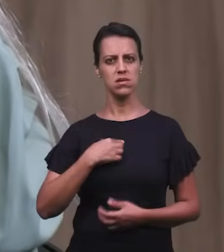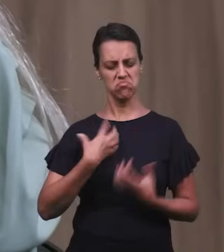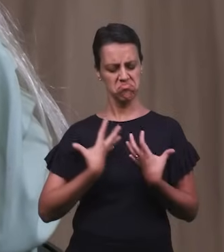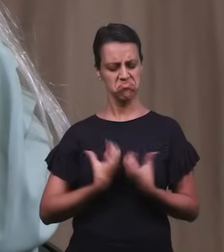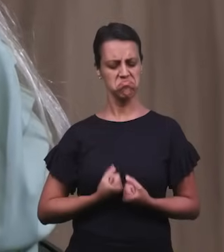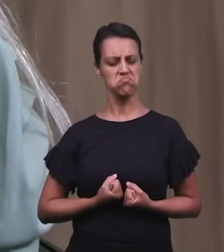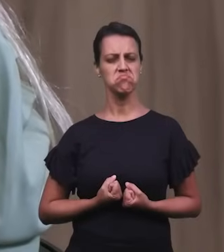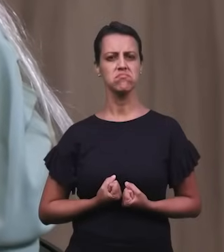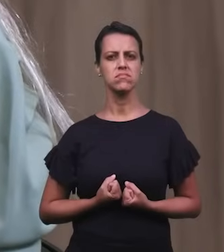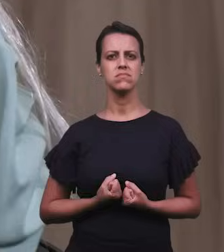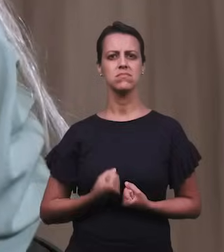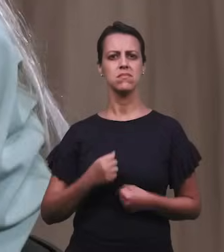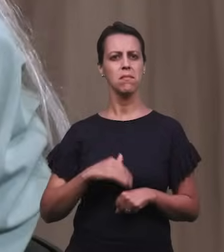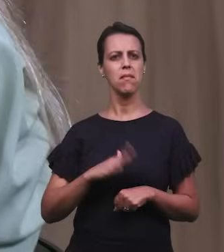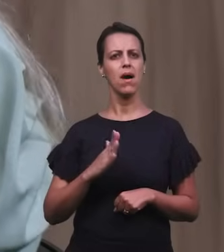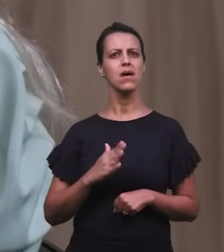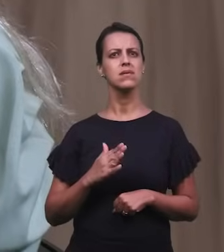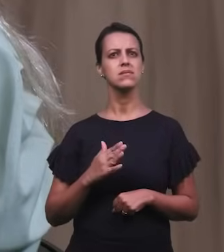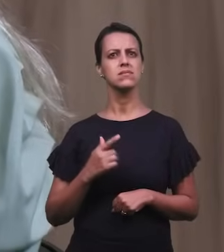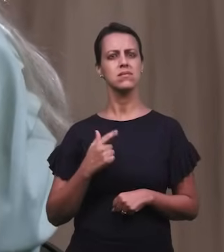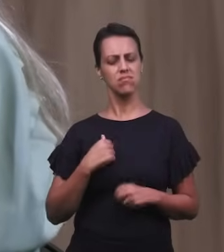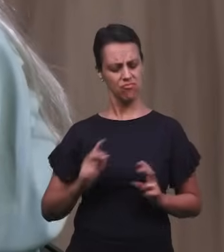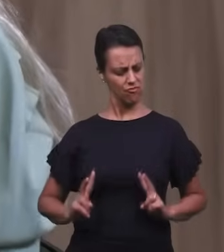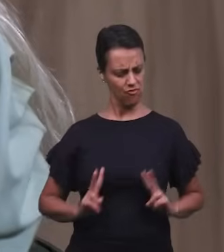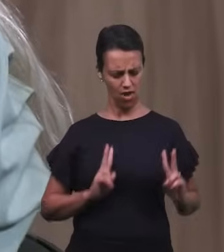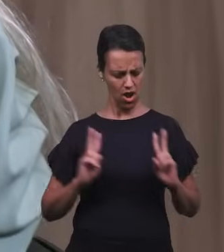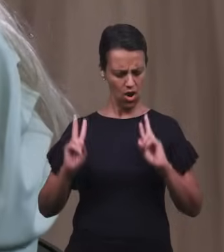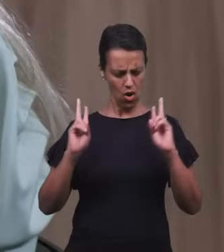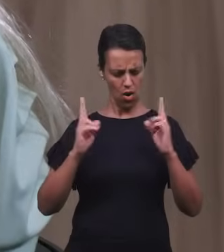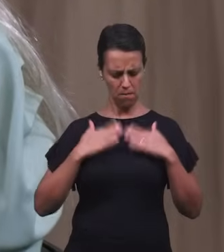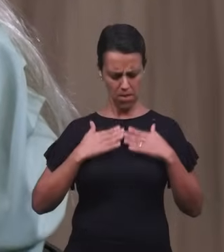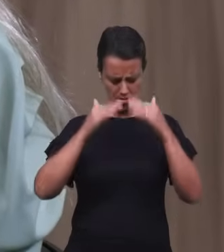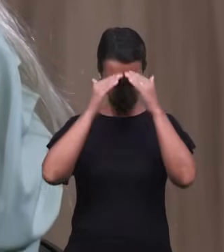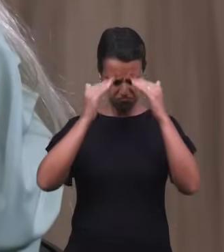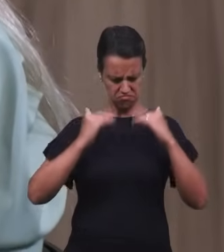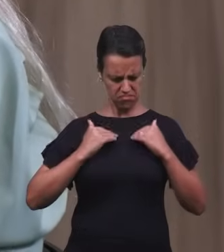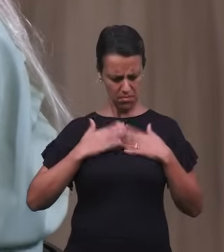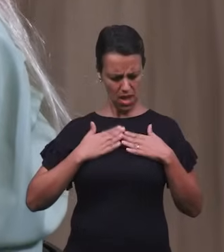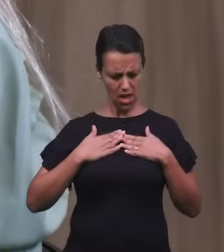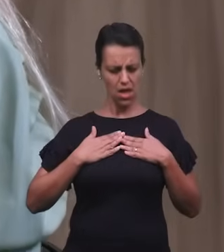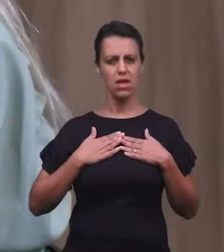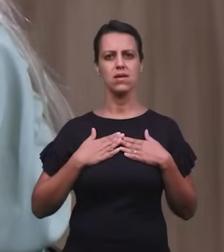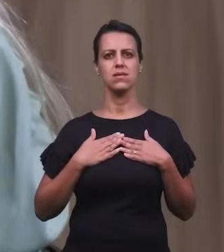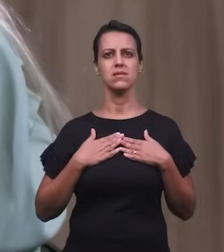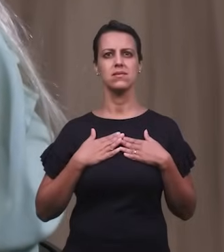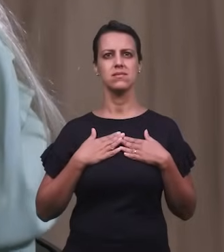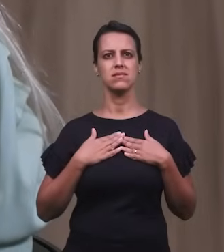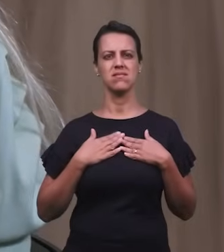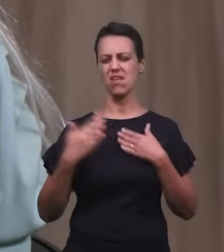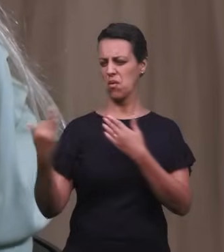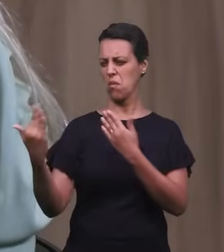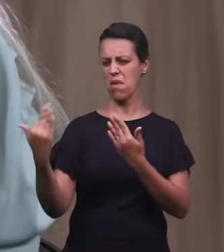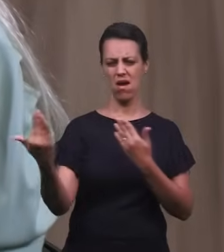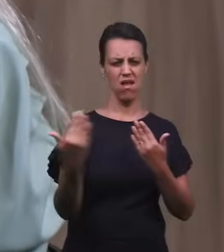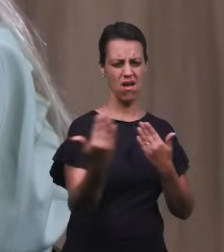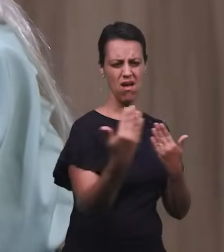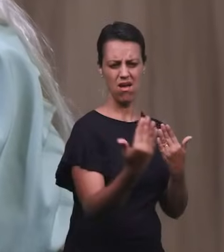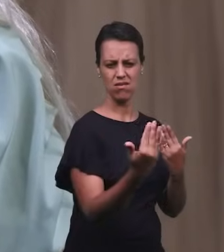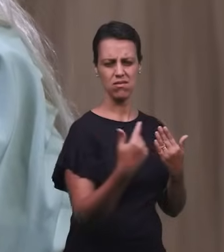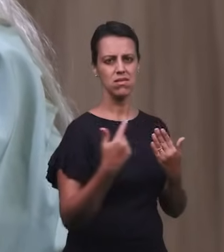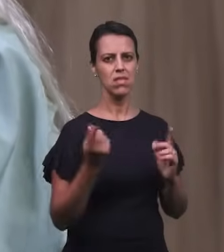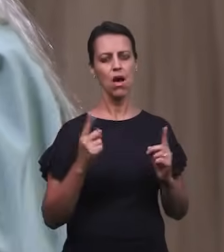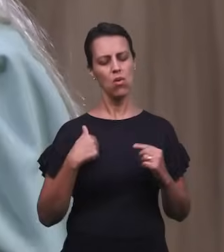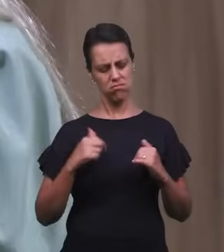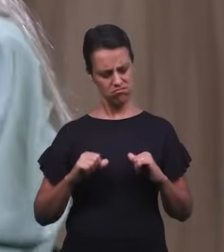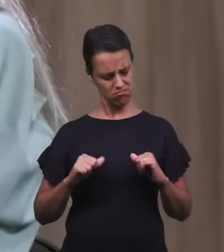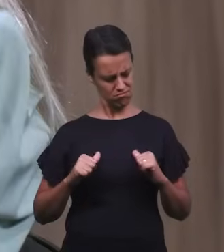aceito mais, eu valorizo mais quem eu sou, eu me respeito mais também. Eu paro de ficar me comparando, né? Eu não tenho que